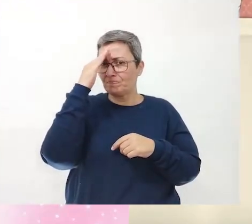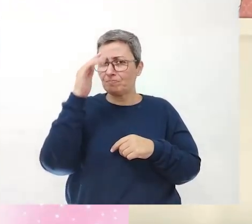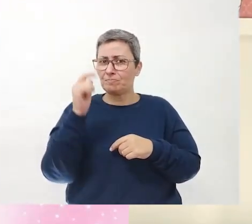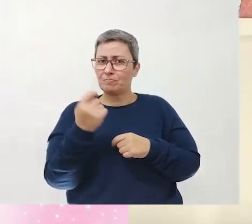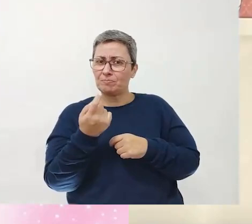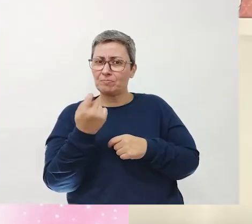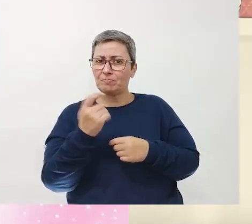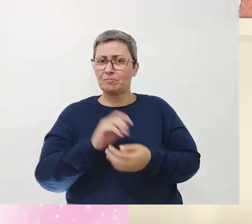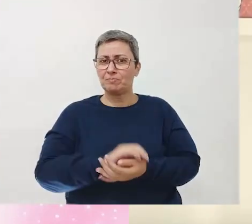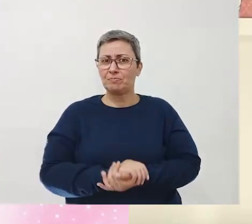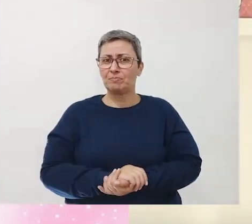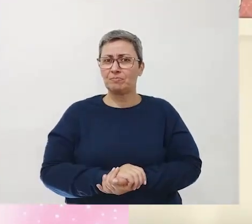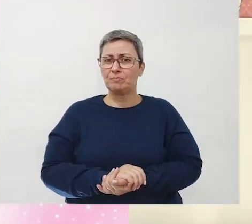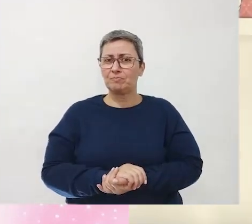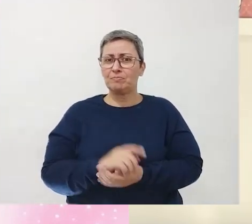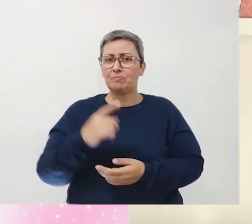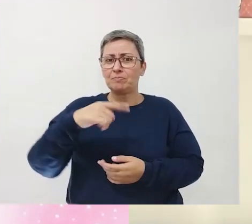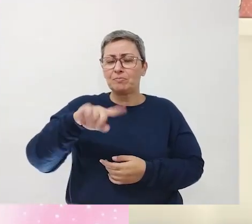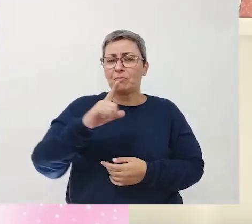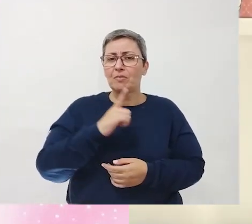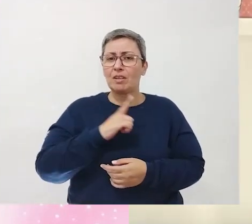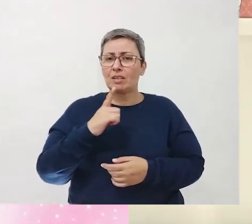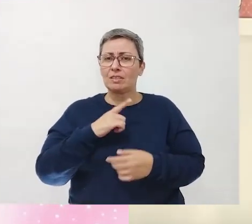Quieto ou pouco compreensível.